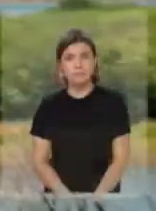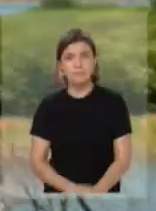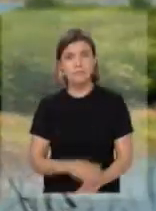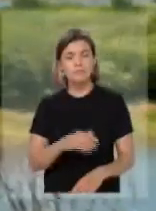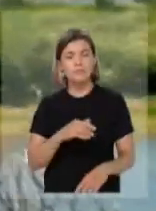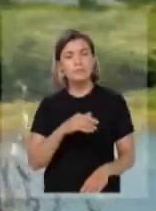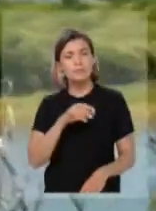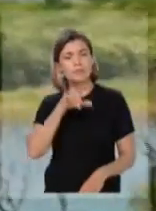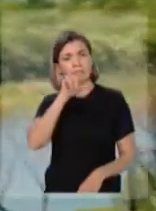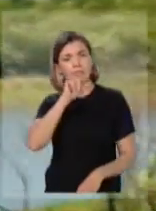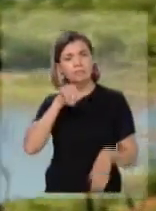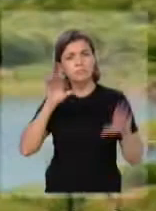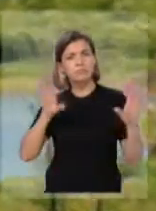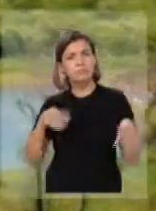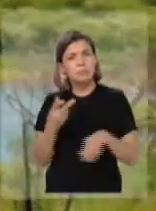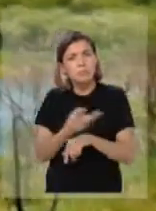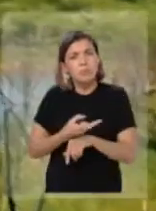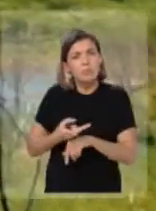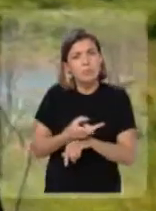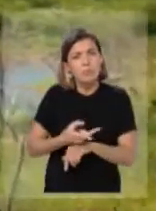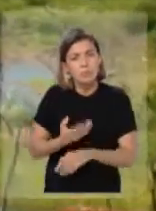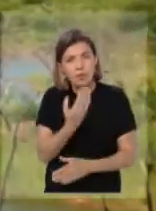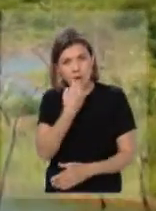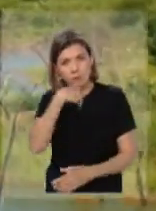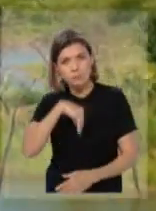Uma ave à procura de alimento.